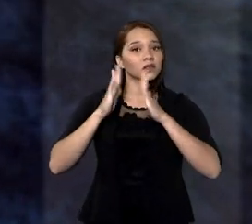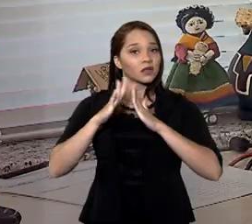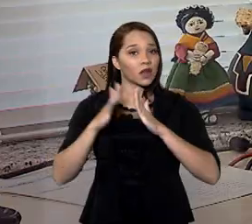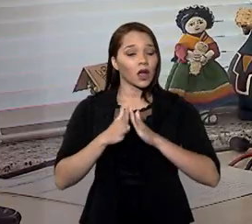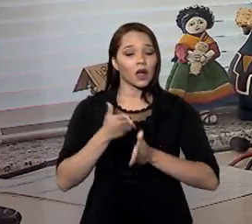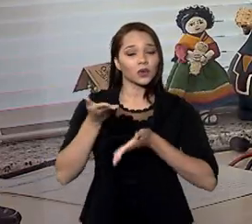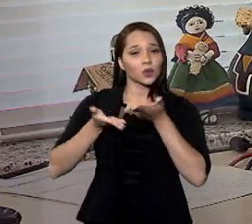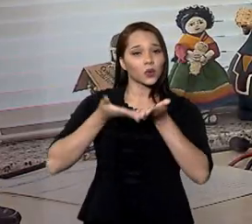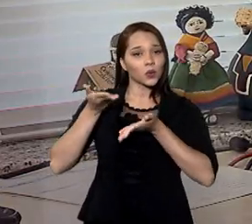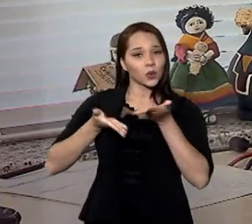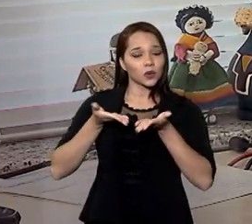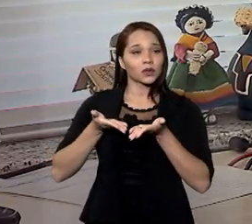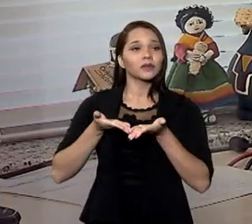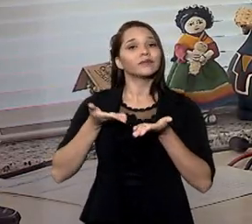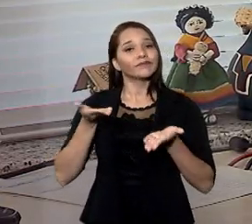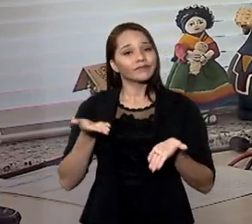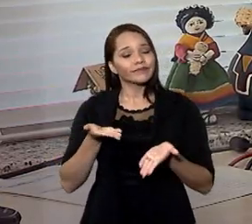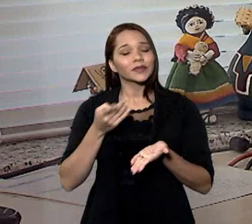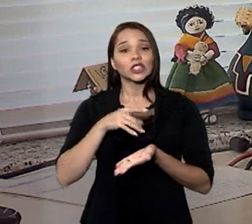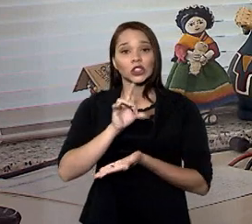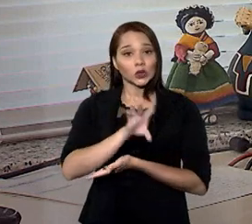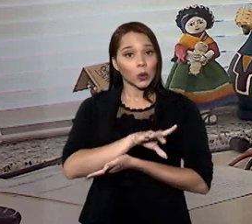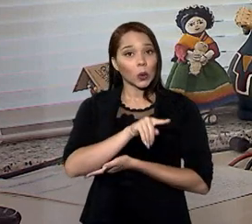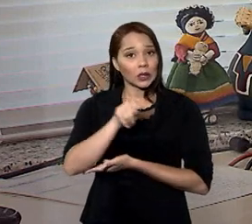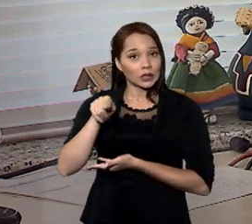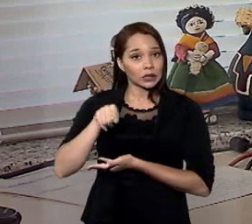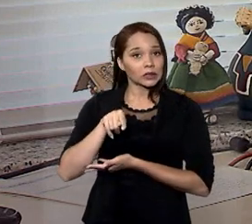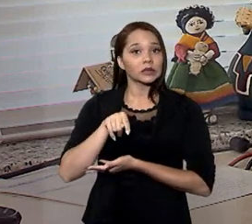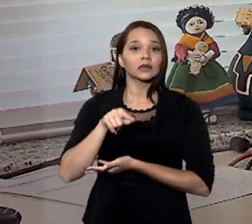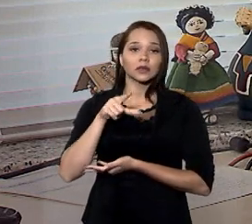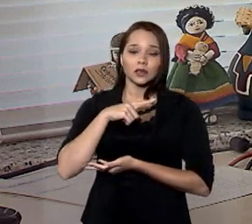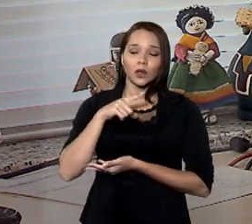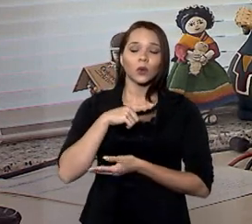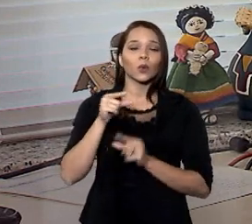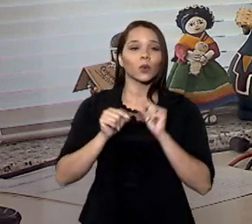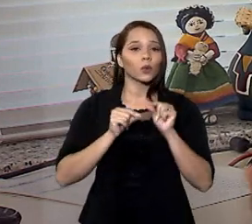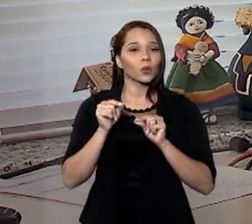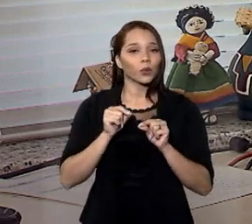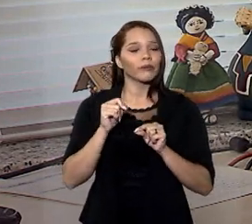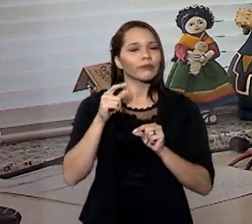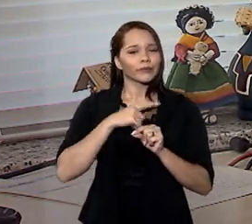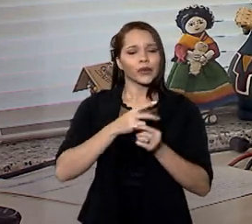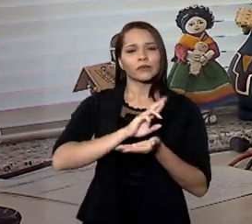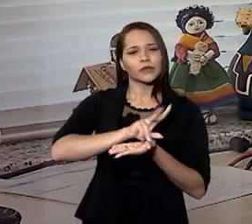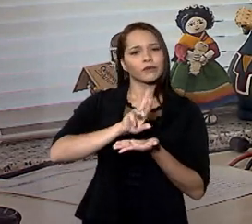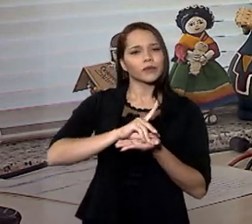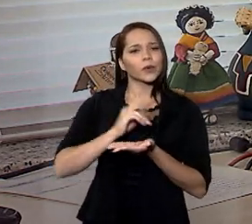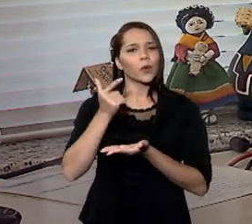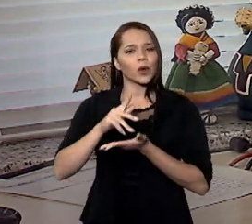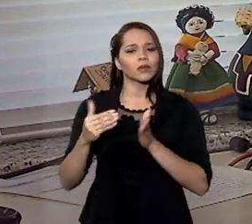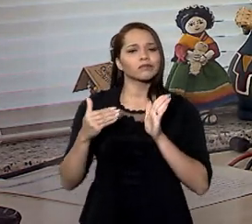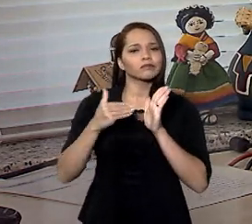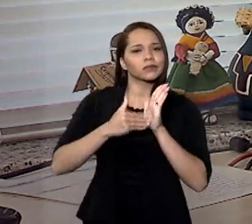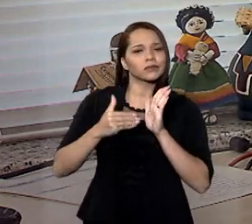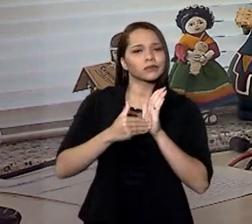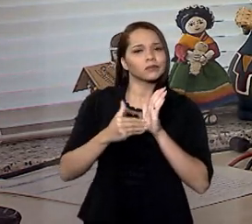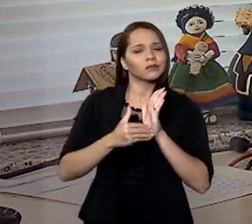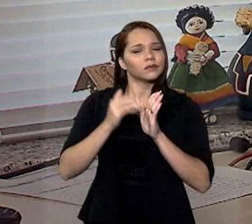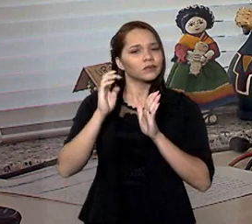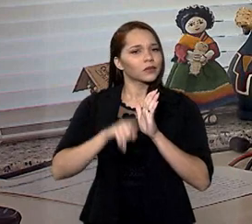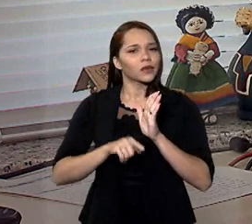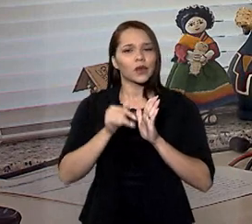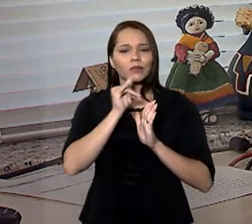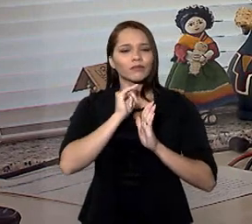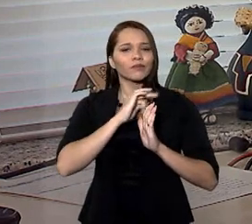cuidado tão isso por si só acaba gerando diversas outras barreiras barreiras para